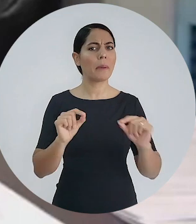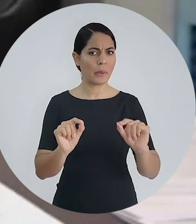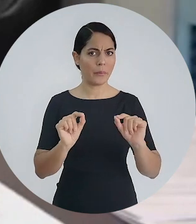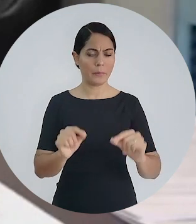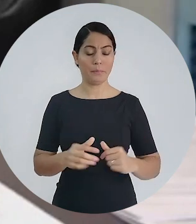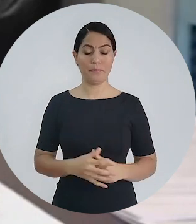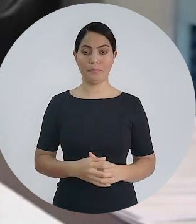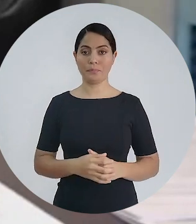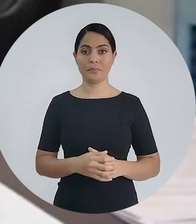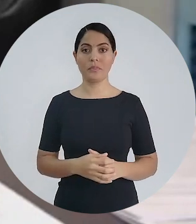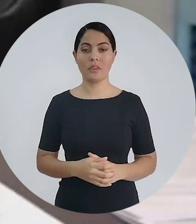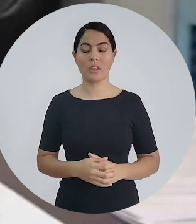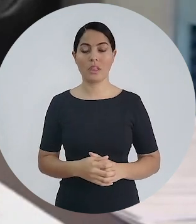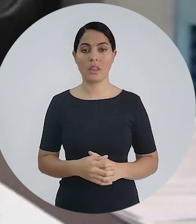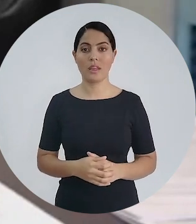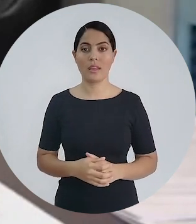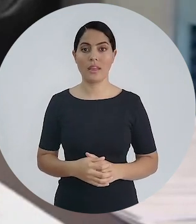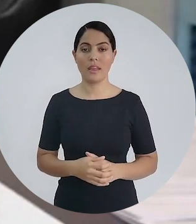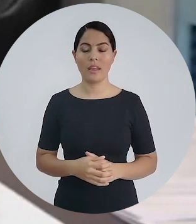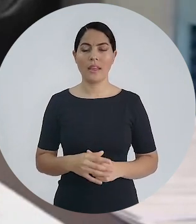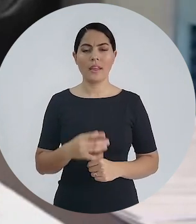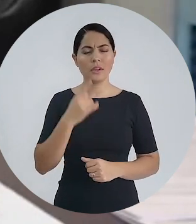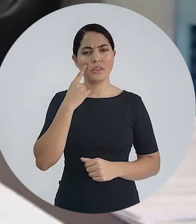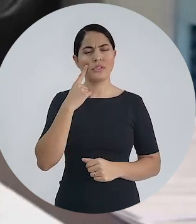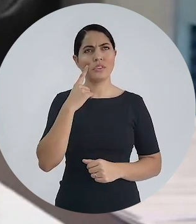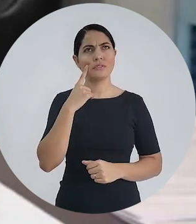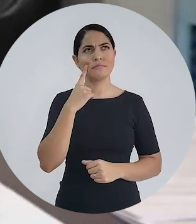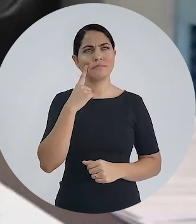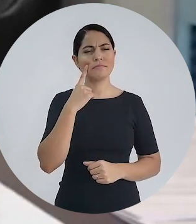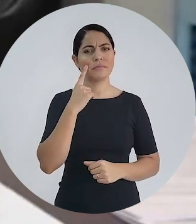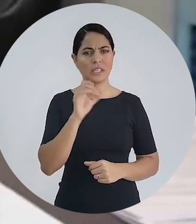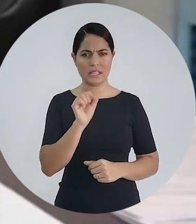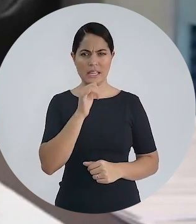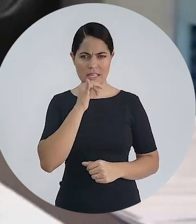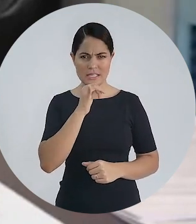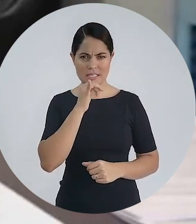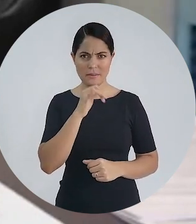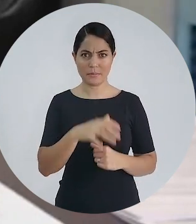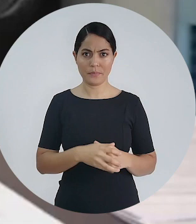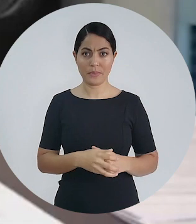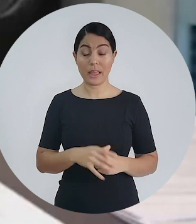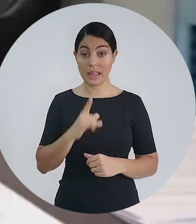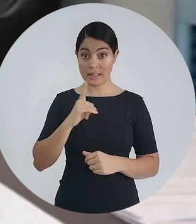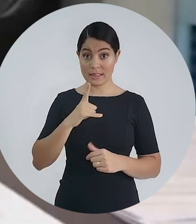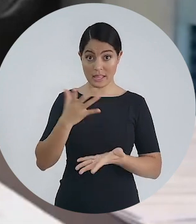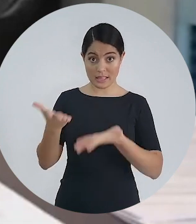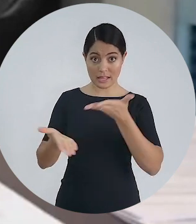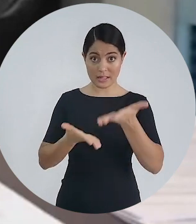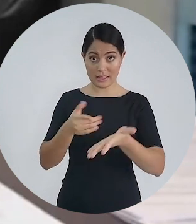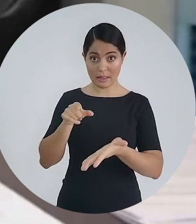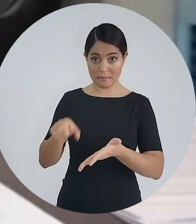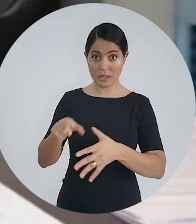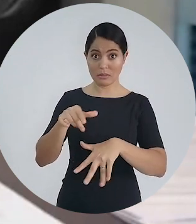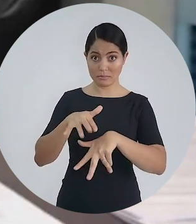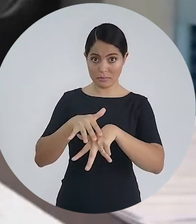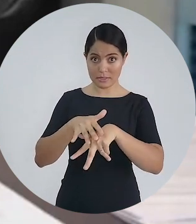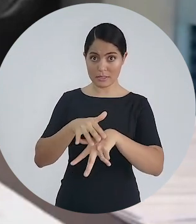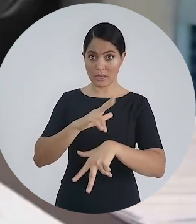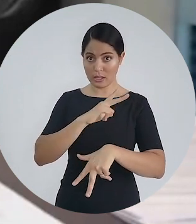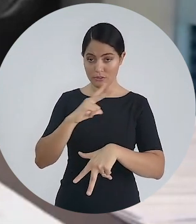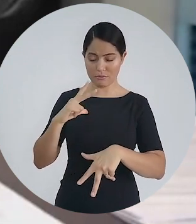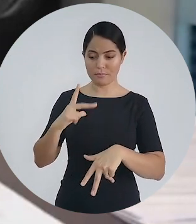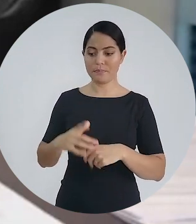Qual é a discussão que nós temos? É a seguinte, se o médico indica